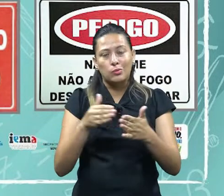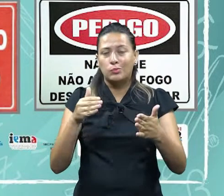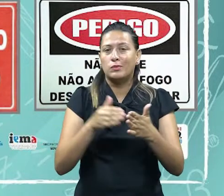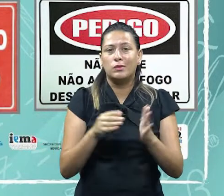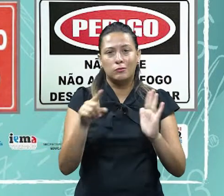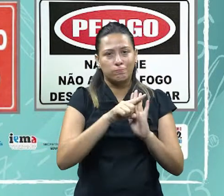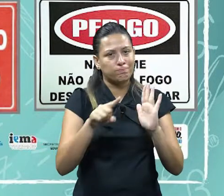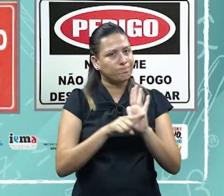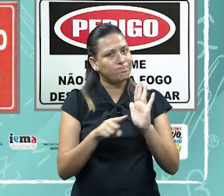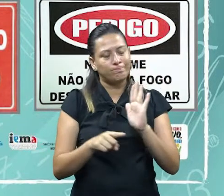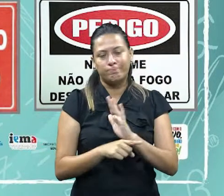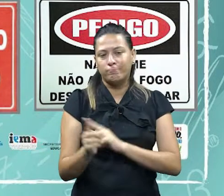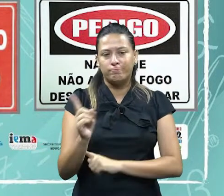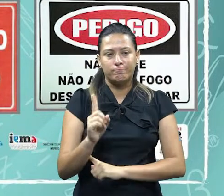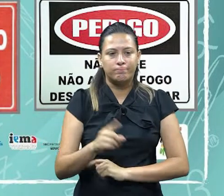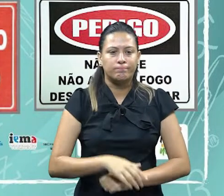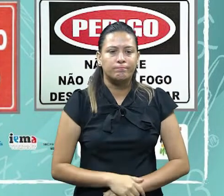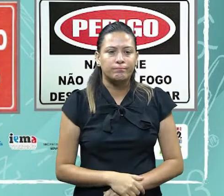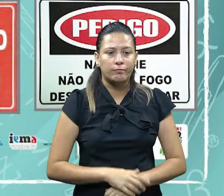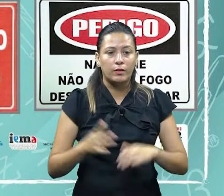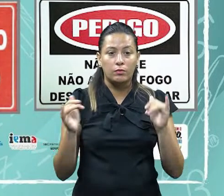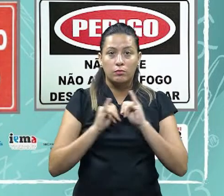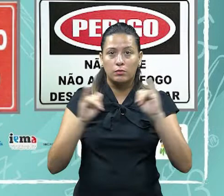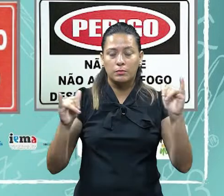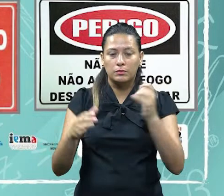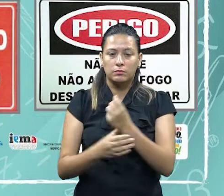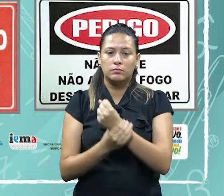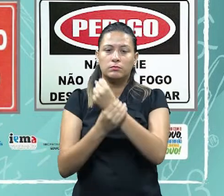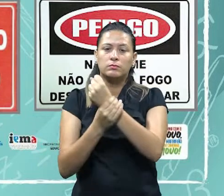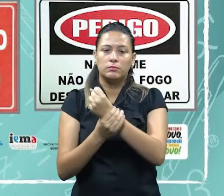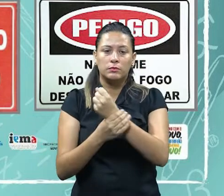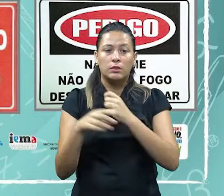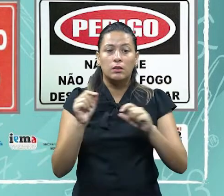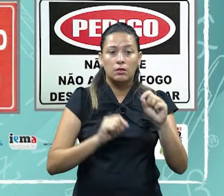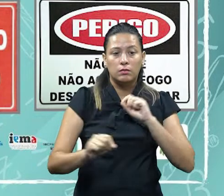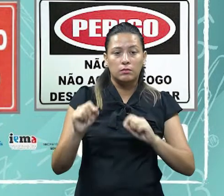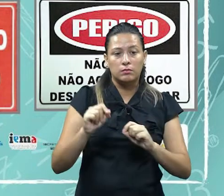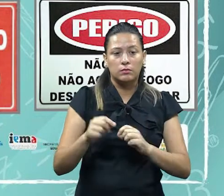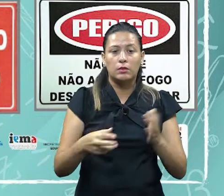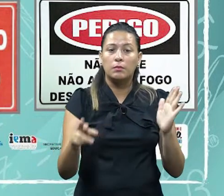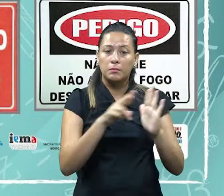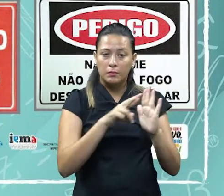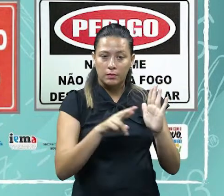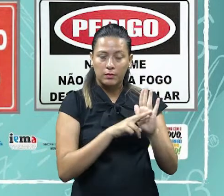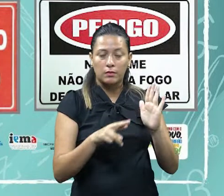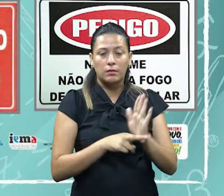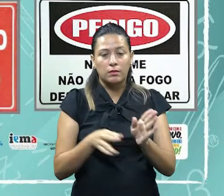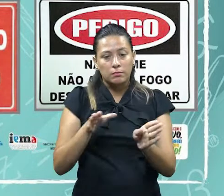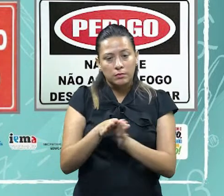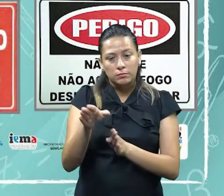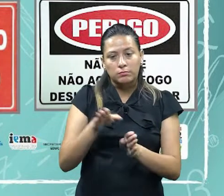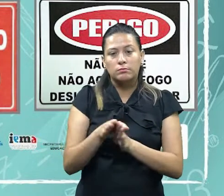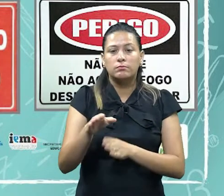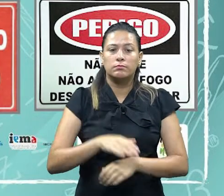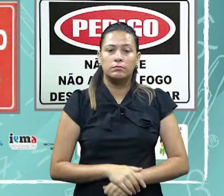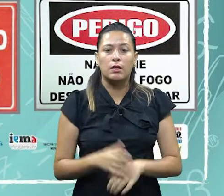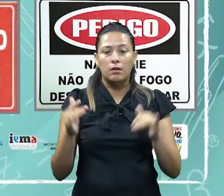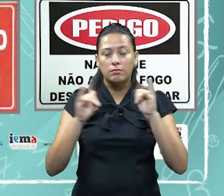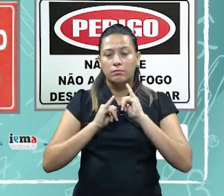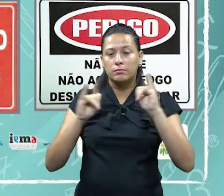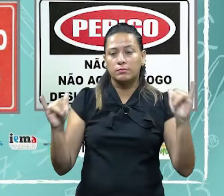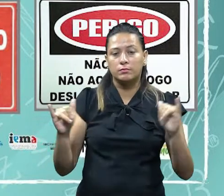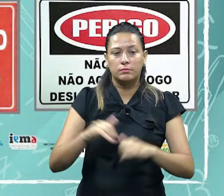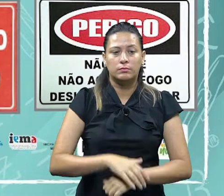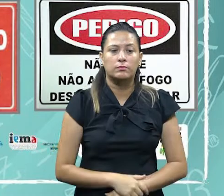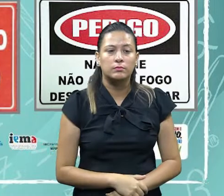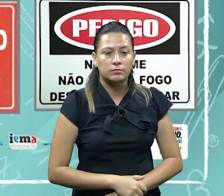programada. Sinalização de segurança, consiste num procedimento padronizado destinado a orientar,